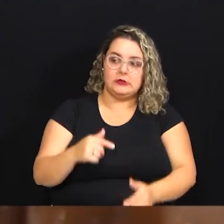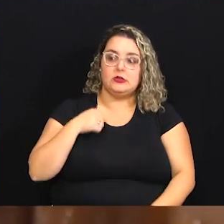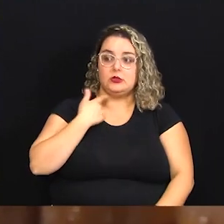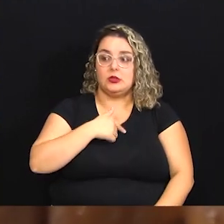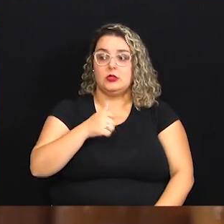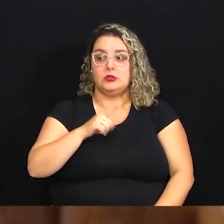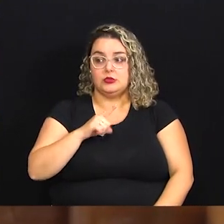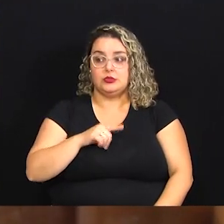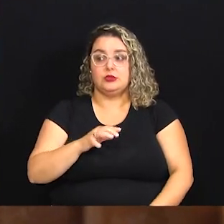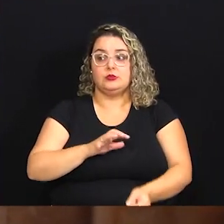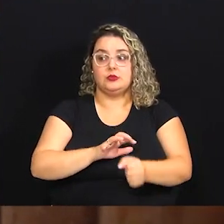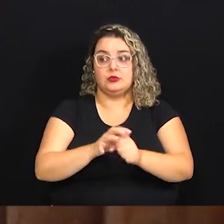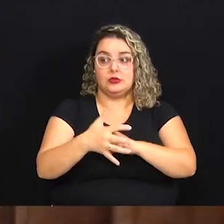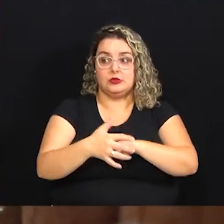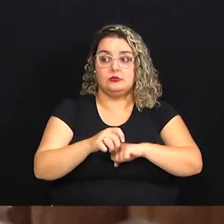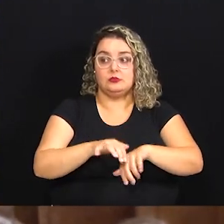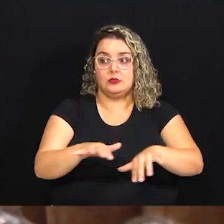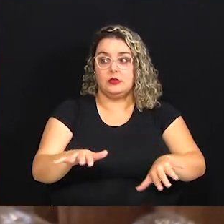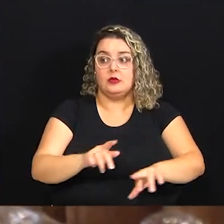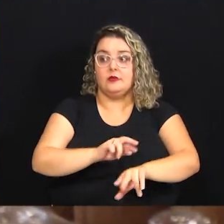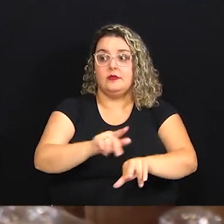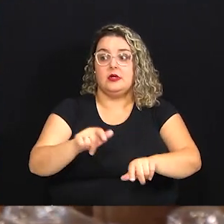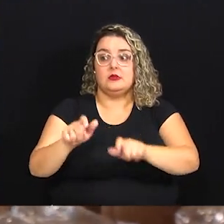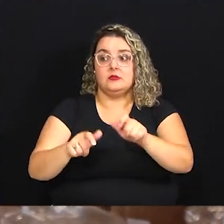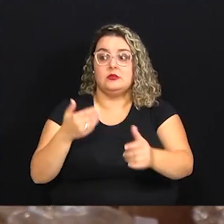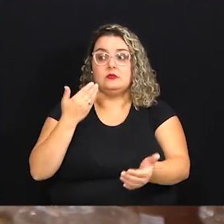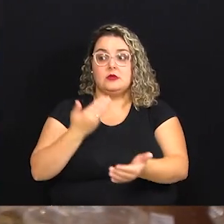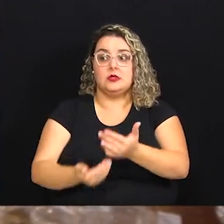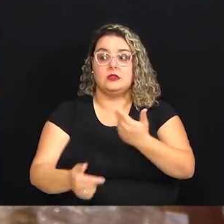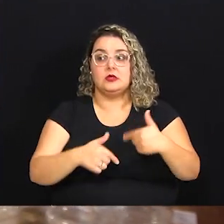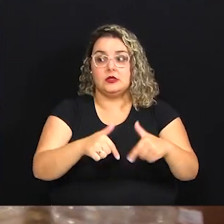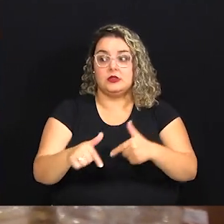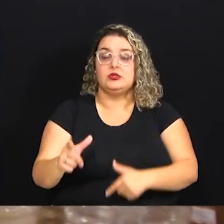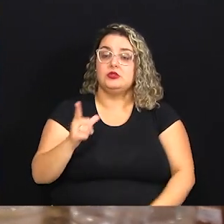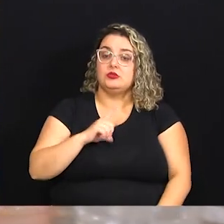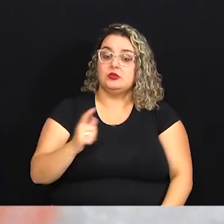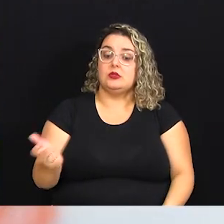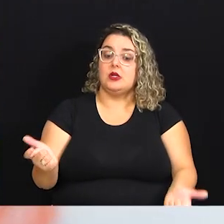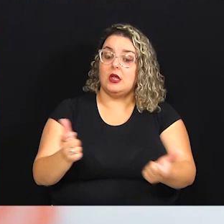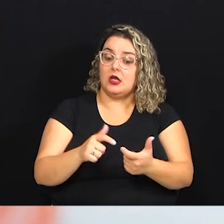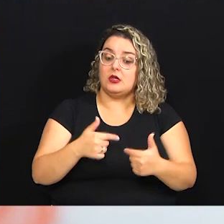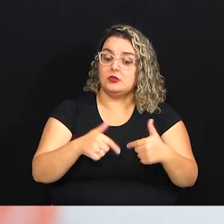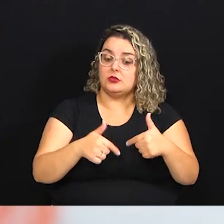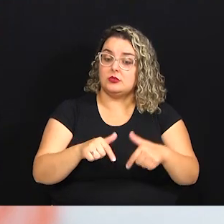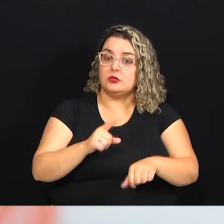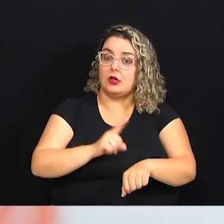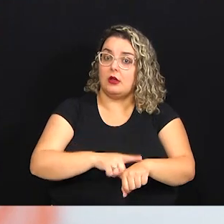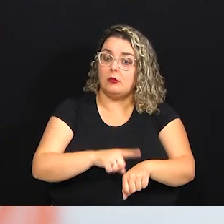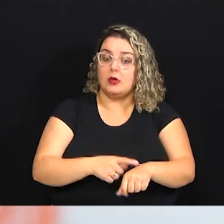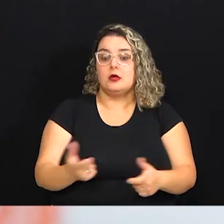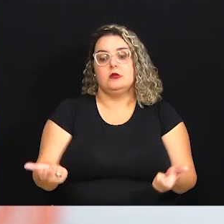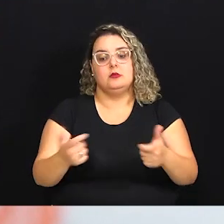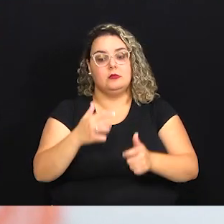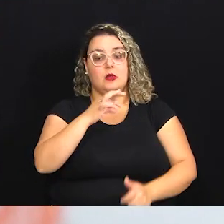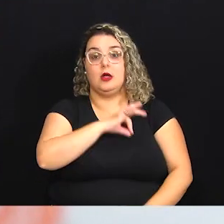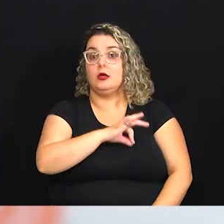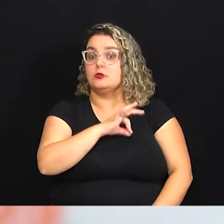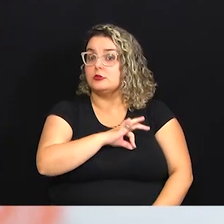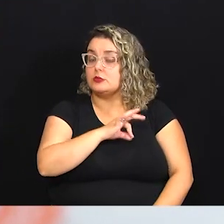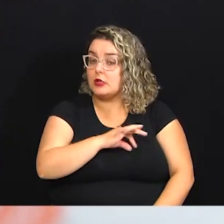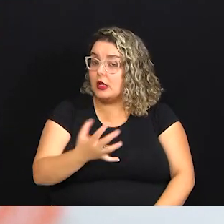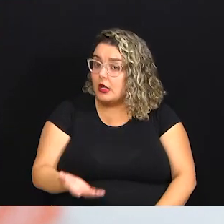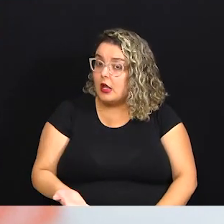momento, então nós tivemos a pandemia, muitas pessoas perderam emprego, tiveram redução de jornada de trabalho, então redução